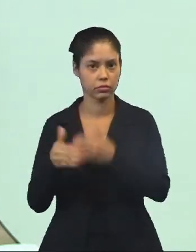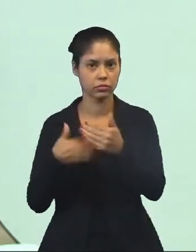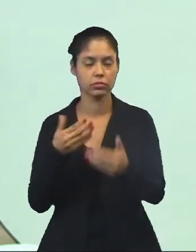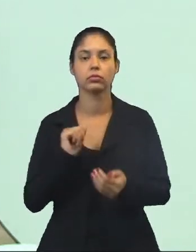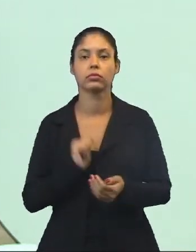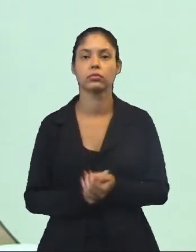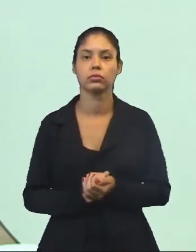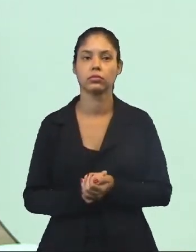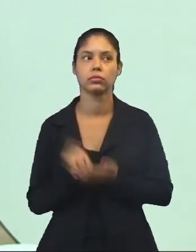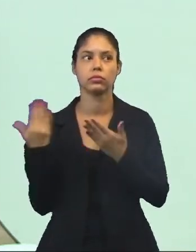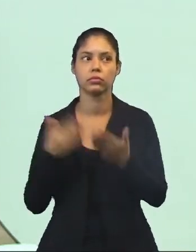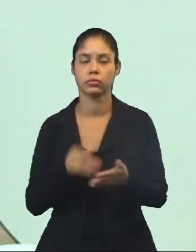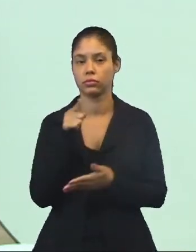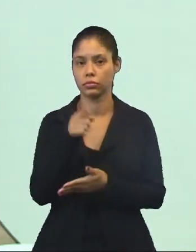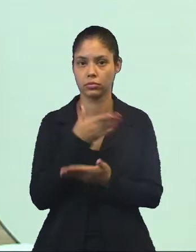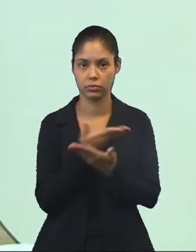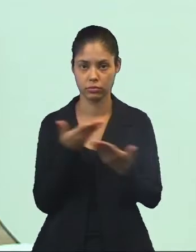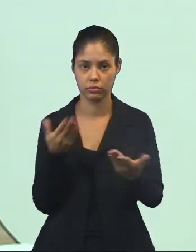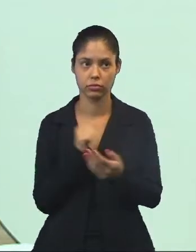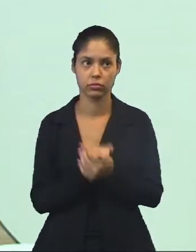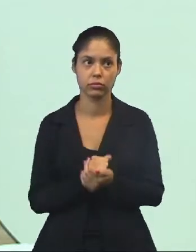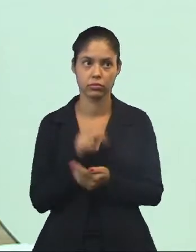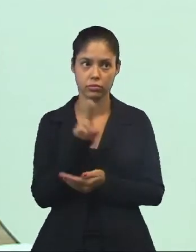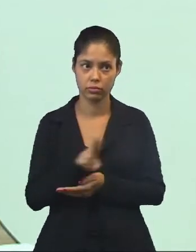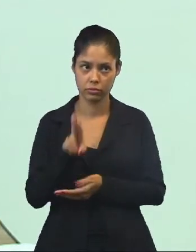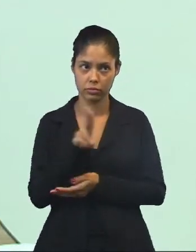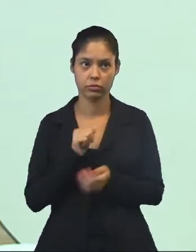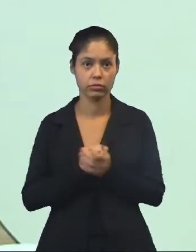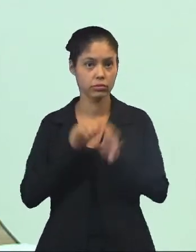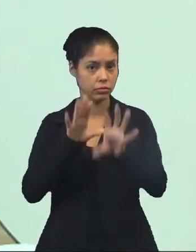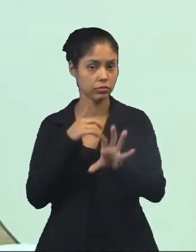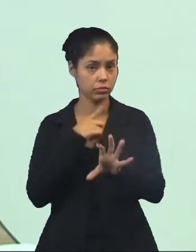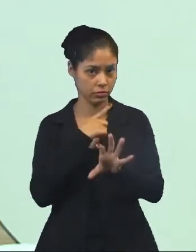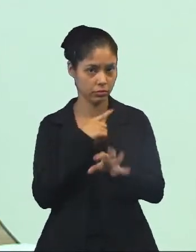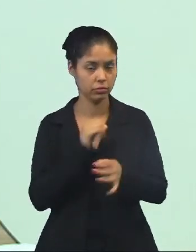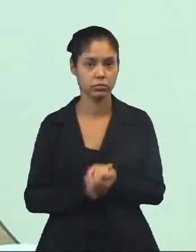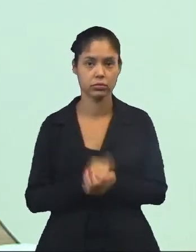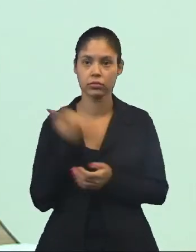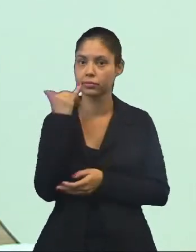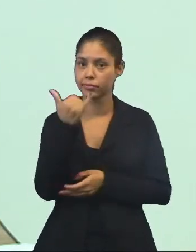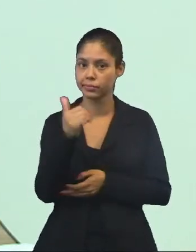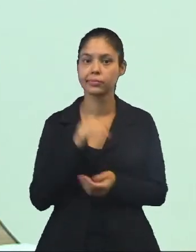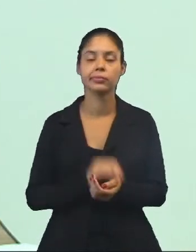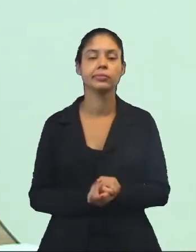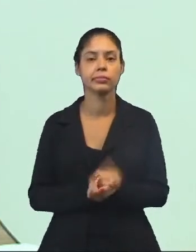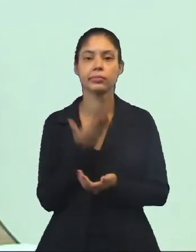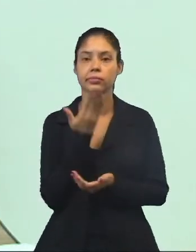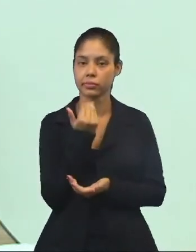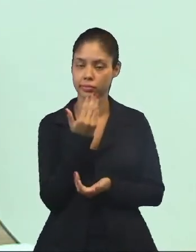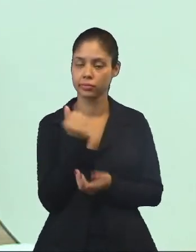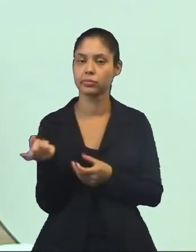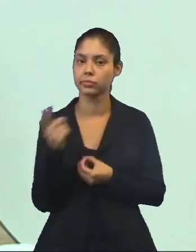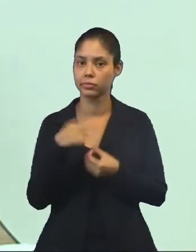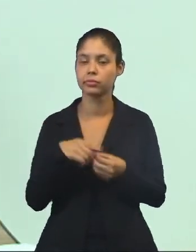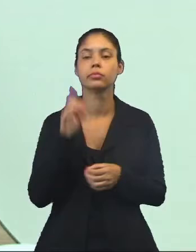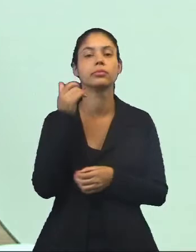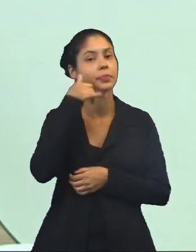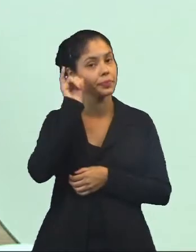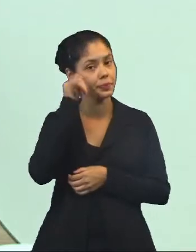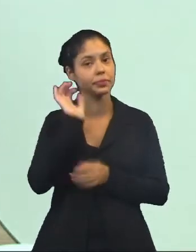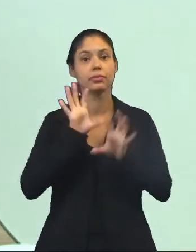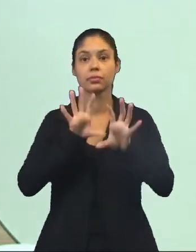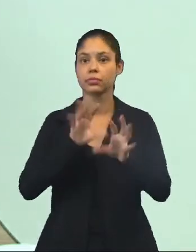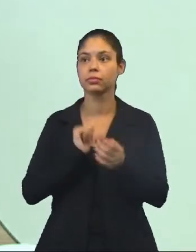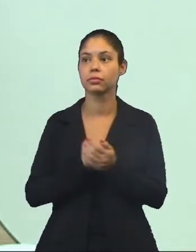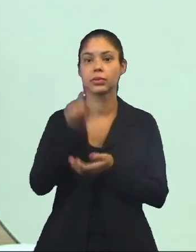processo que eu mostrei para vocês, que a gente relembrou, faz uso, e assim a gente obtém a energia desse alimento que também vem do gado. E